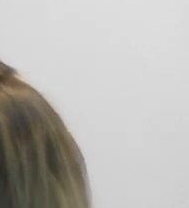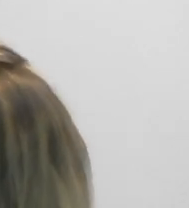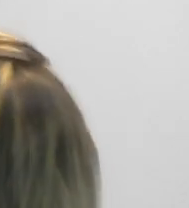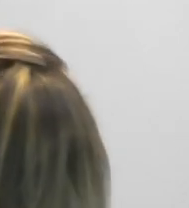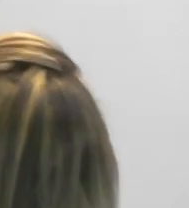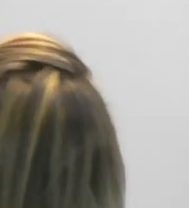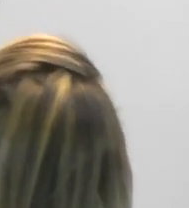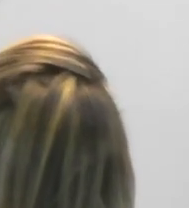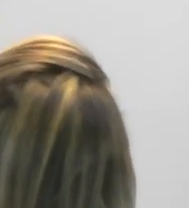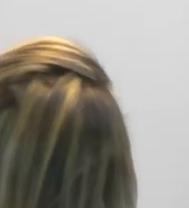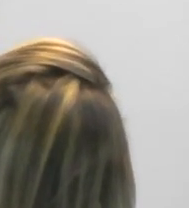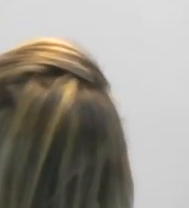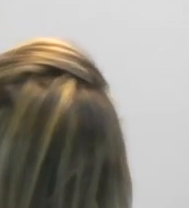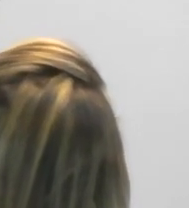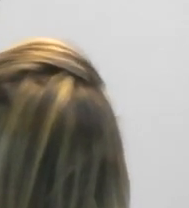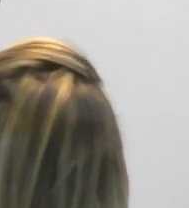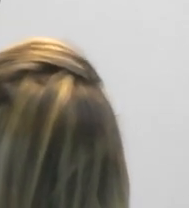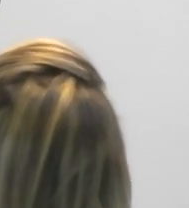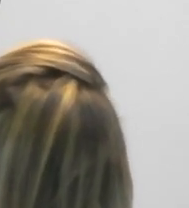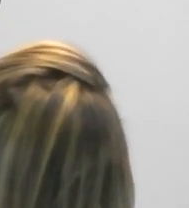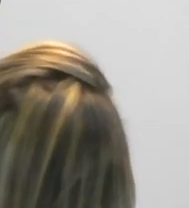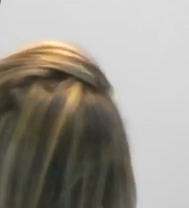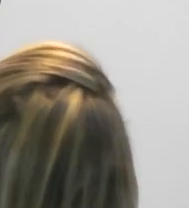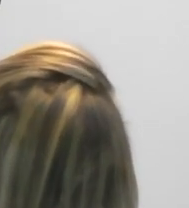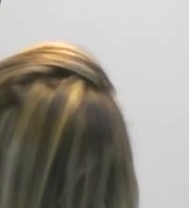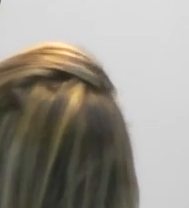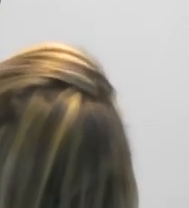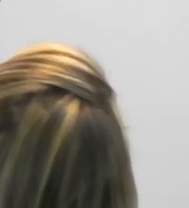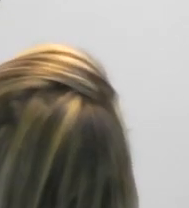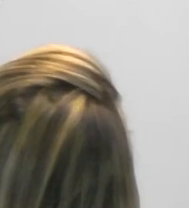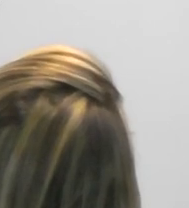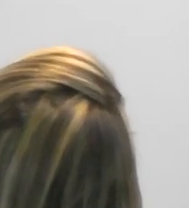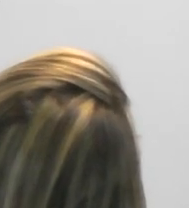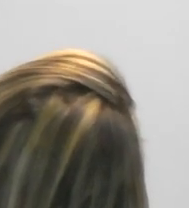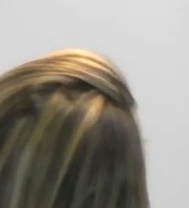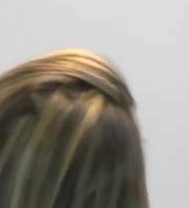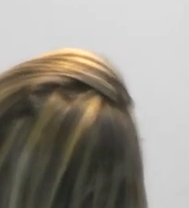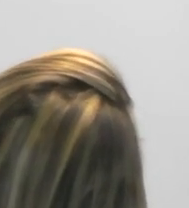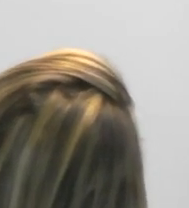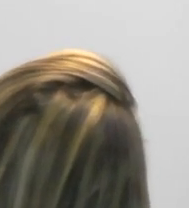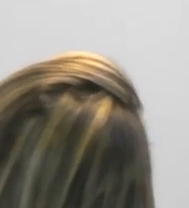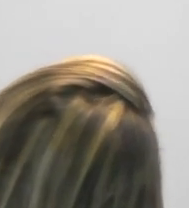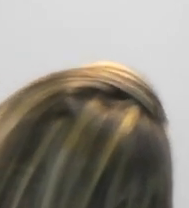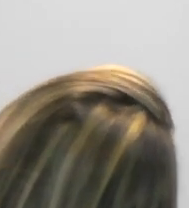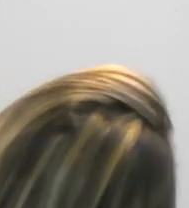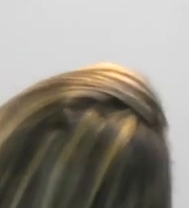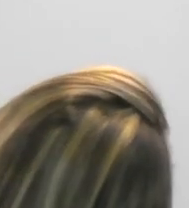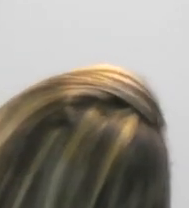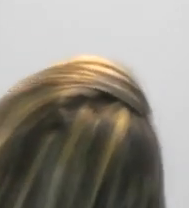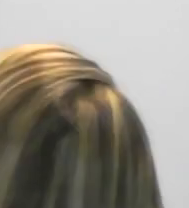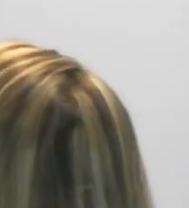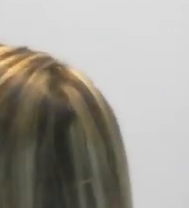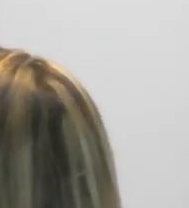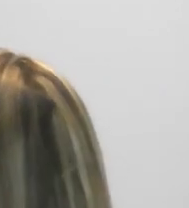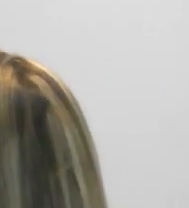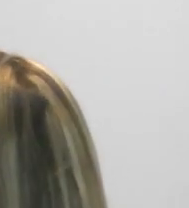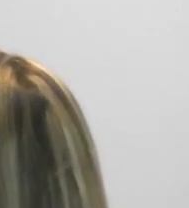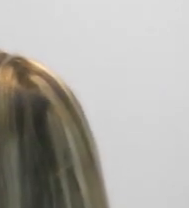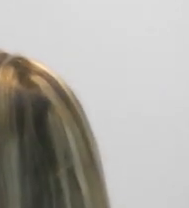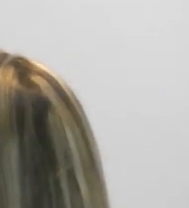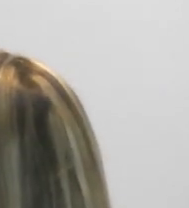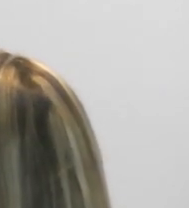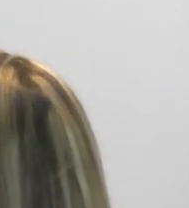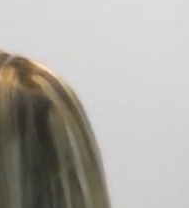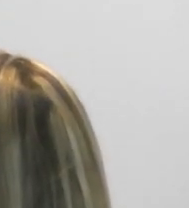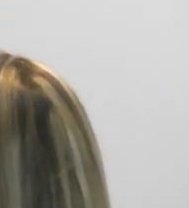quando porque o tempo do meu filho tá passando meu filho só tem tem 5 anos eu preciso lutar agora a gente conversa logo